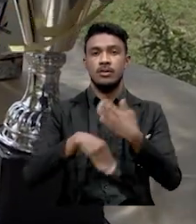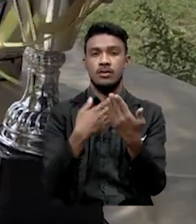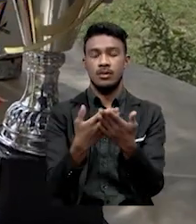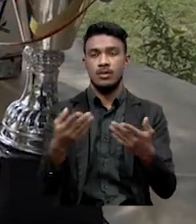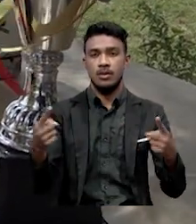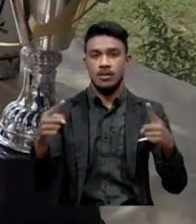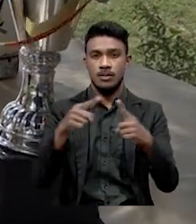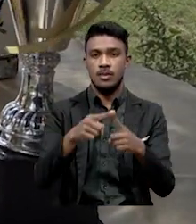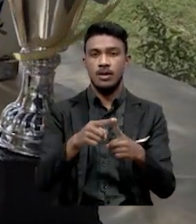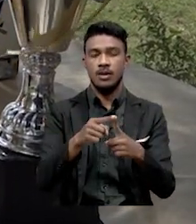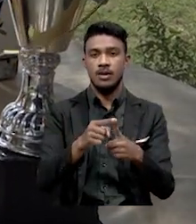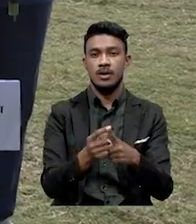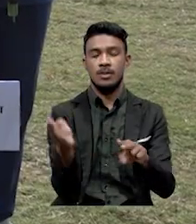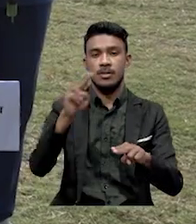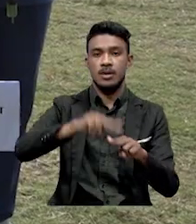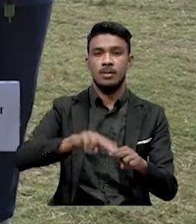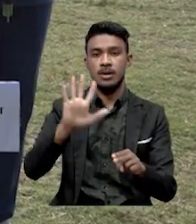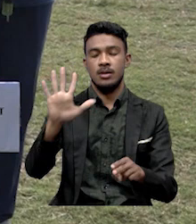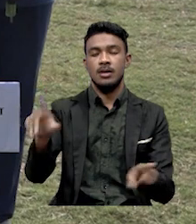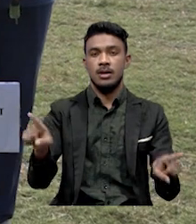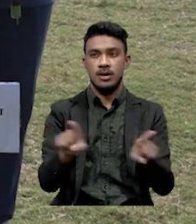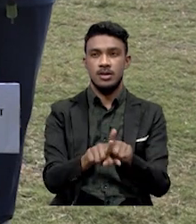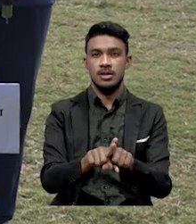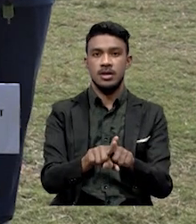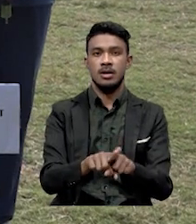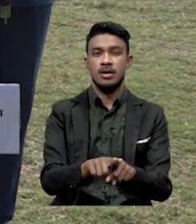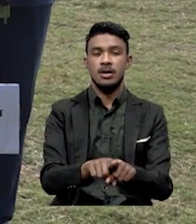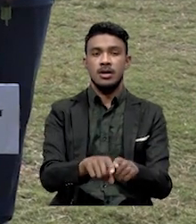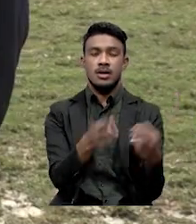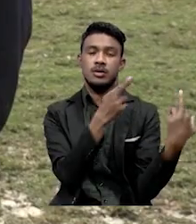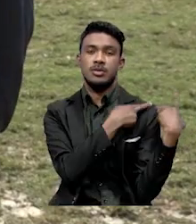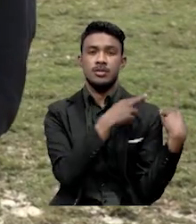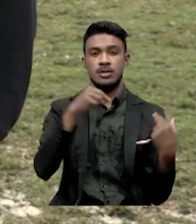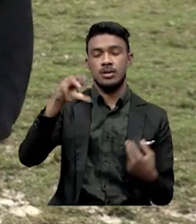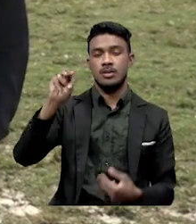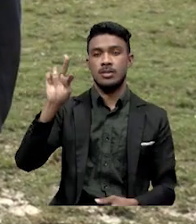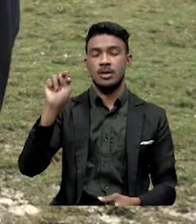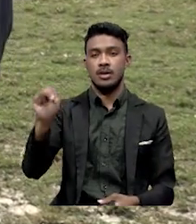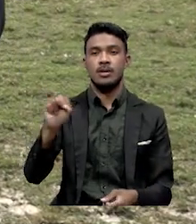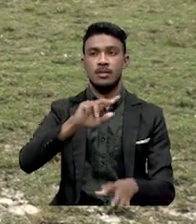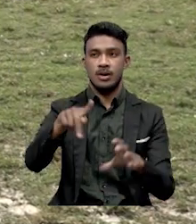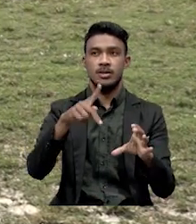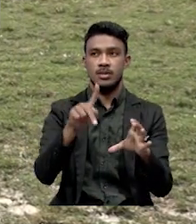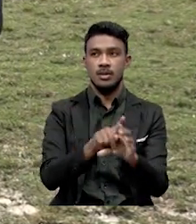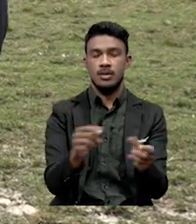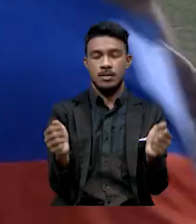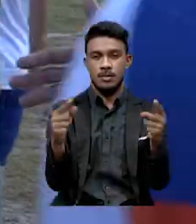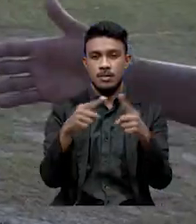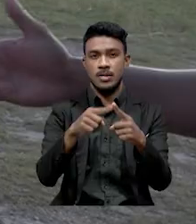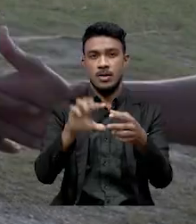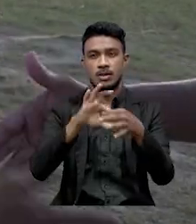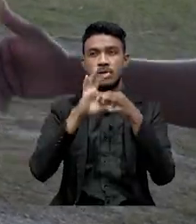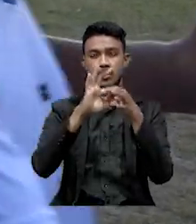anniversary dari lima nih. How anda responsible dari GMN, hakara gara gara sedih bapak cipu sama tuh kalian, ba ekipa